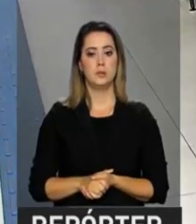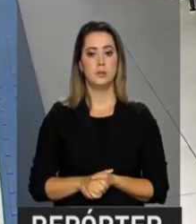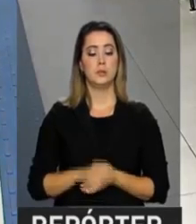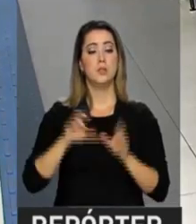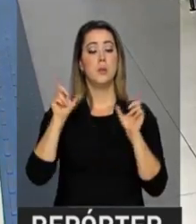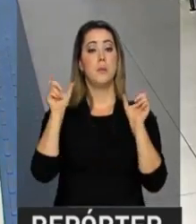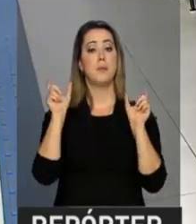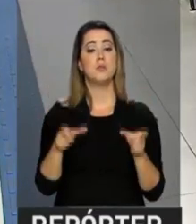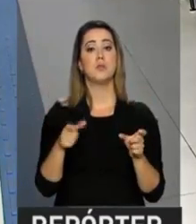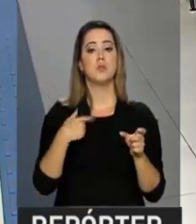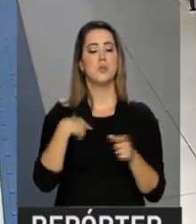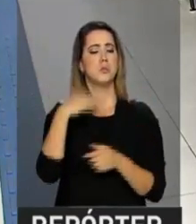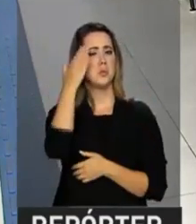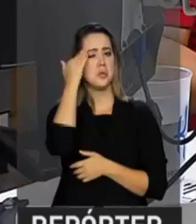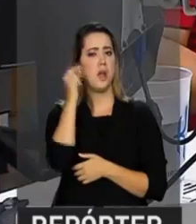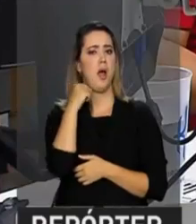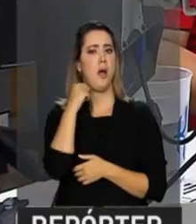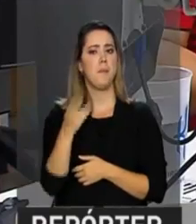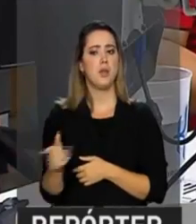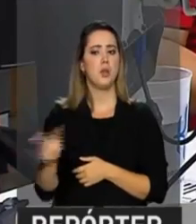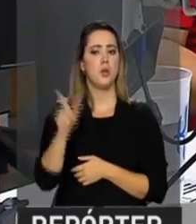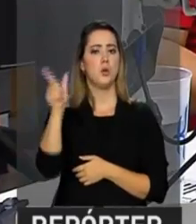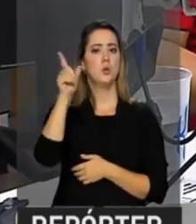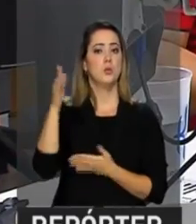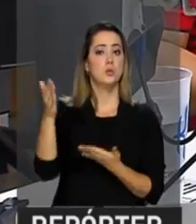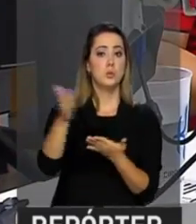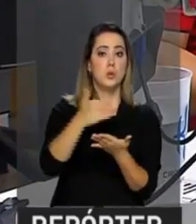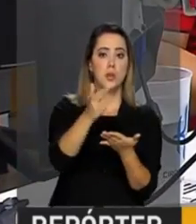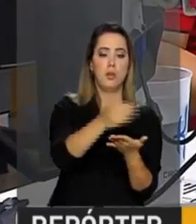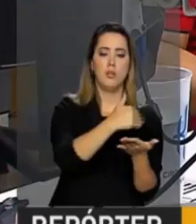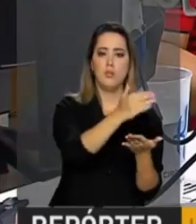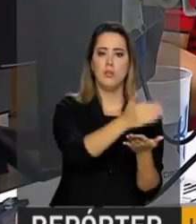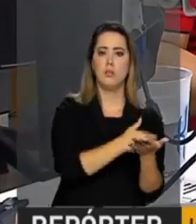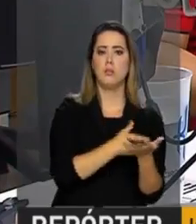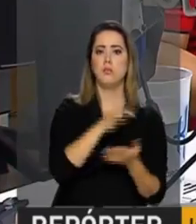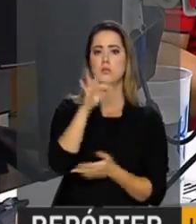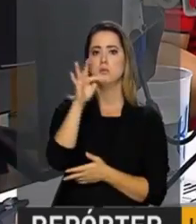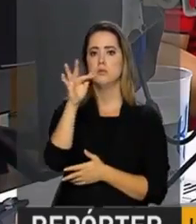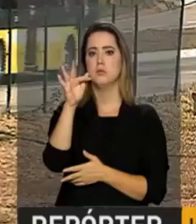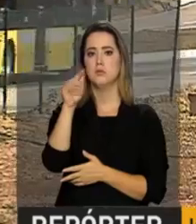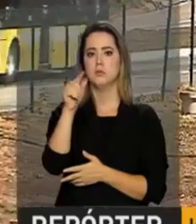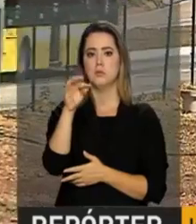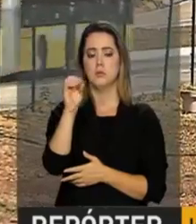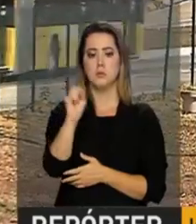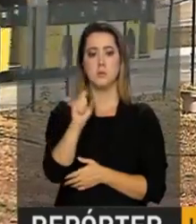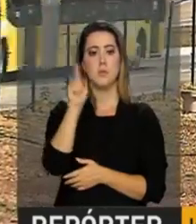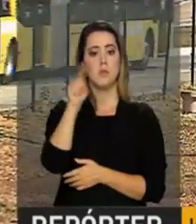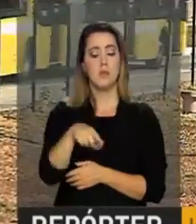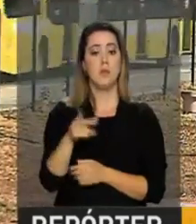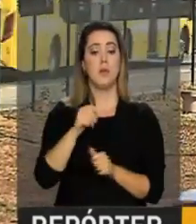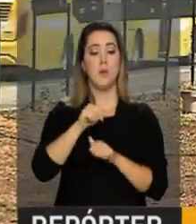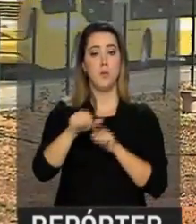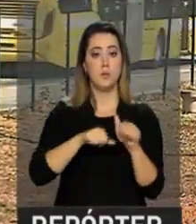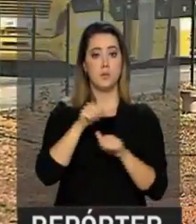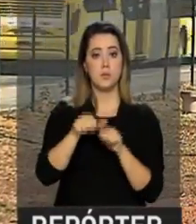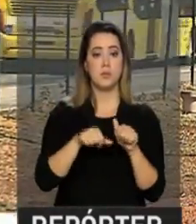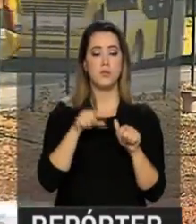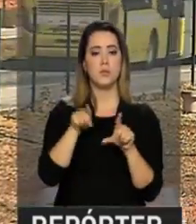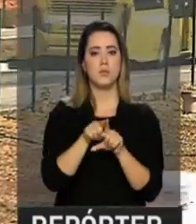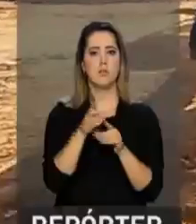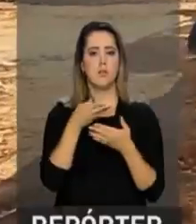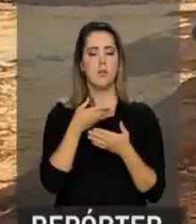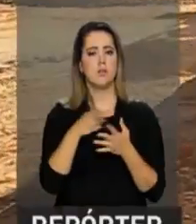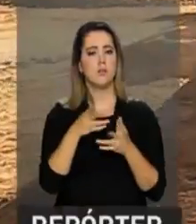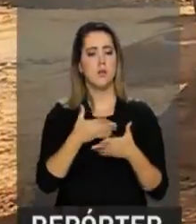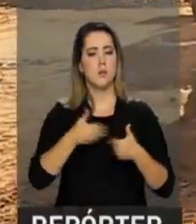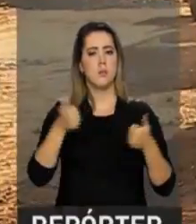Muita gente não sabe que parte do lucro do que é recolhido para a conta do FGTS do trabalhador brasileiro é revertido em benefícios para o